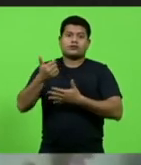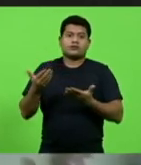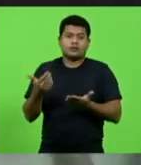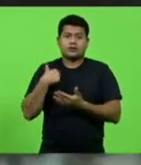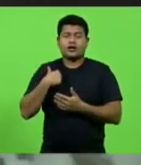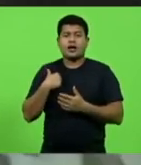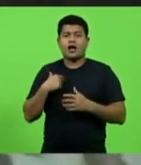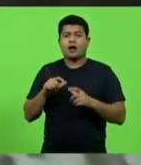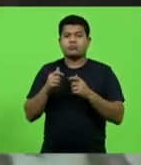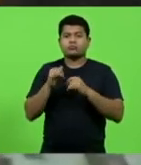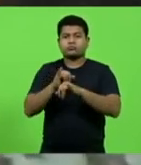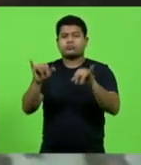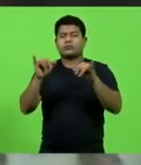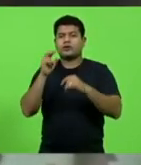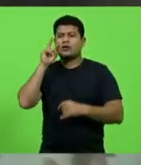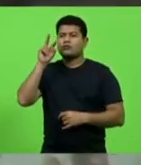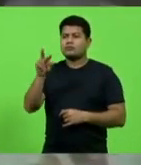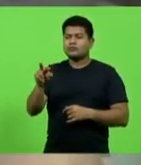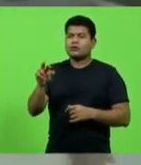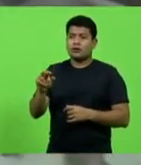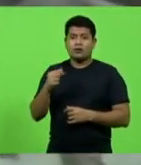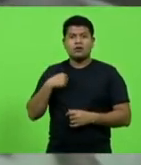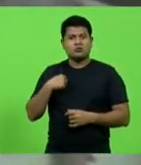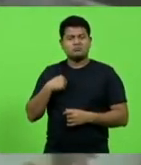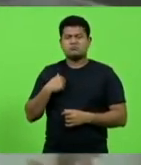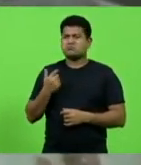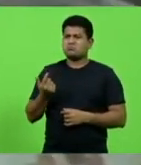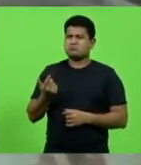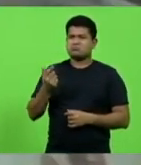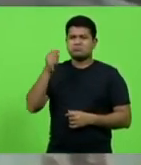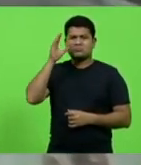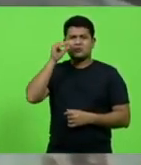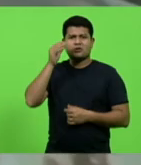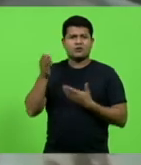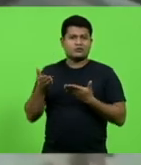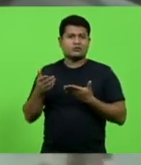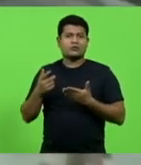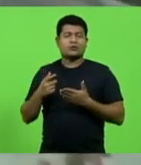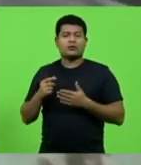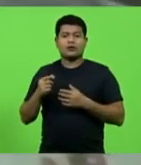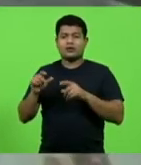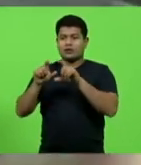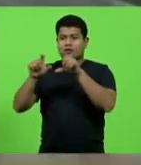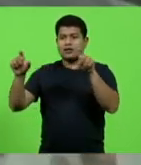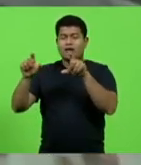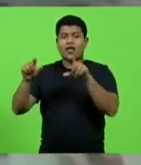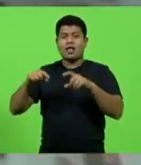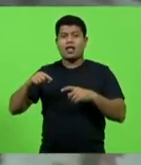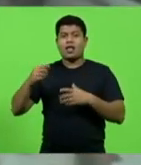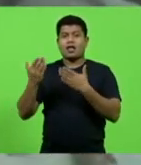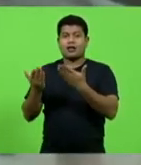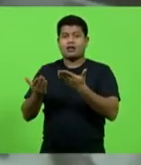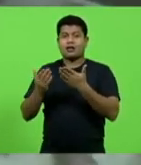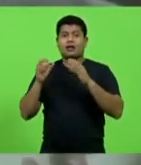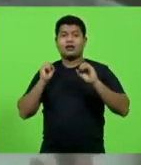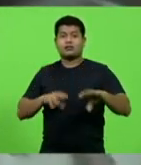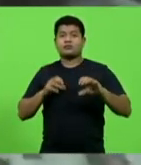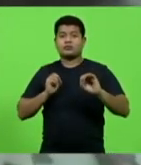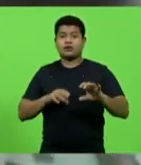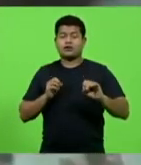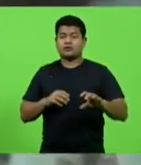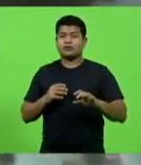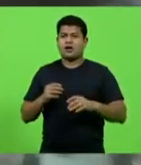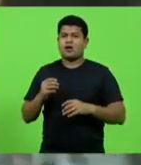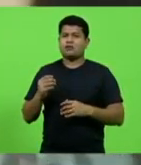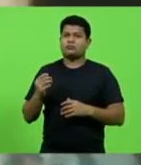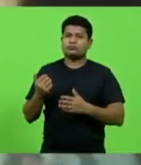quando li, fiquei muito curiosa também. Dizia lá, né, que a educação presencial, a educação é essencial, não